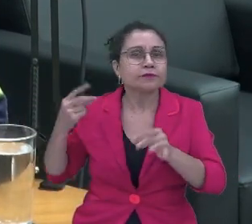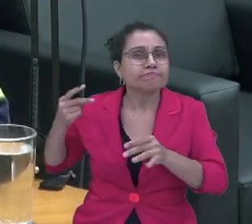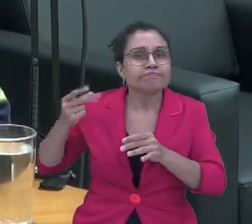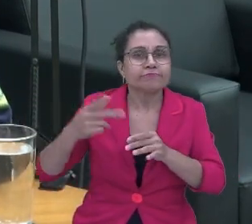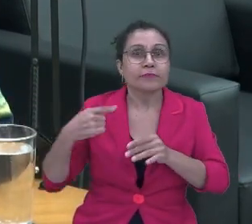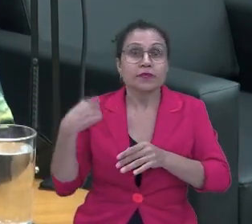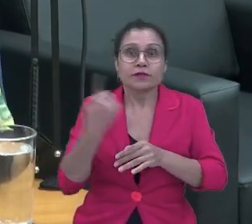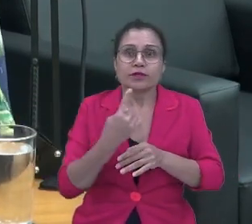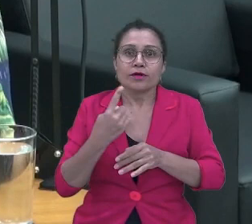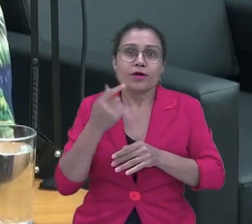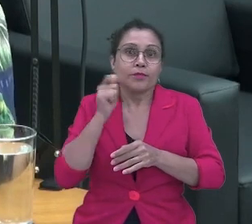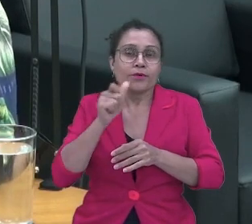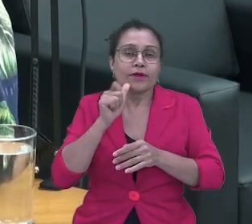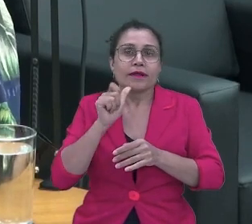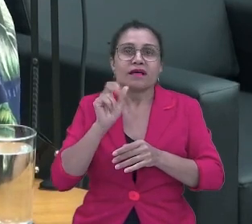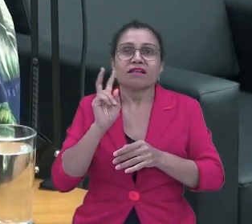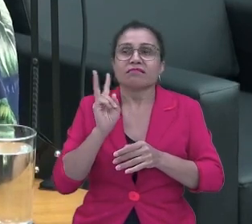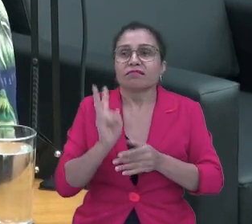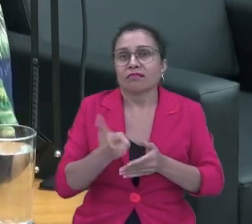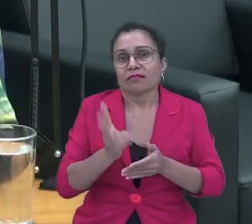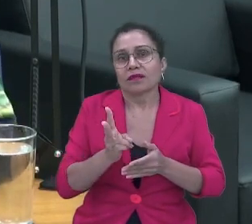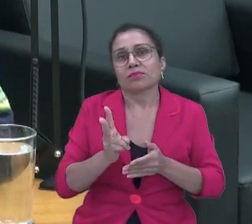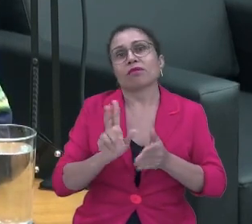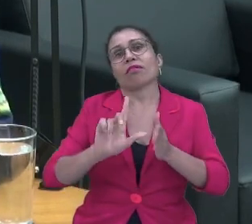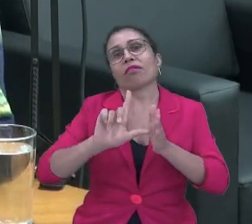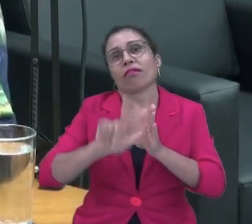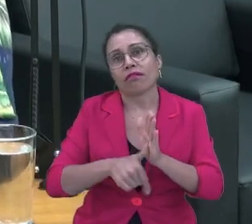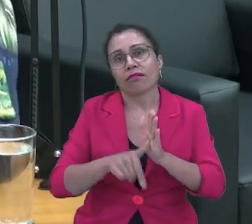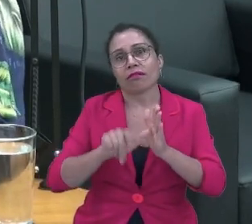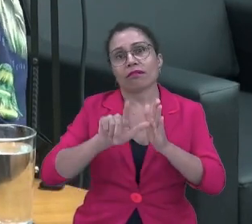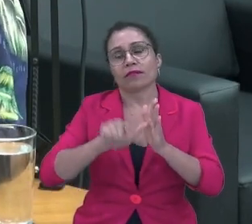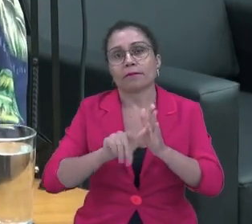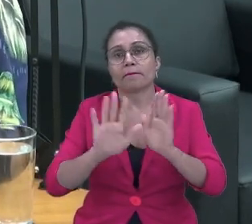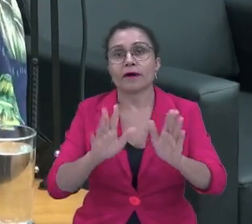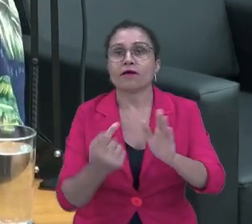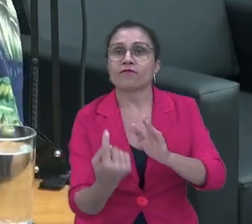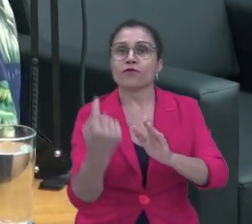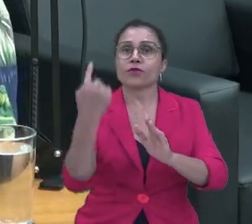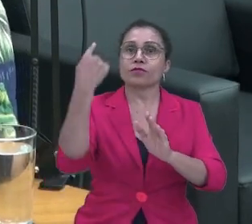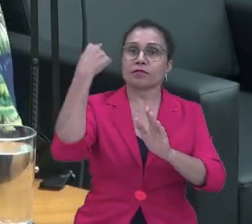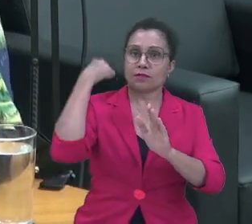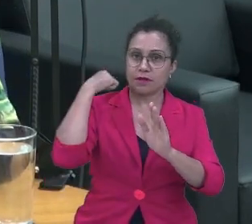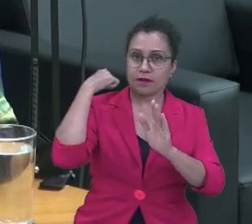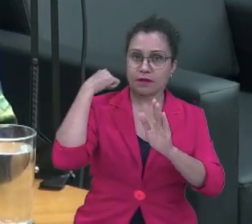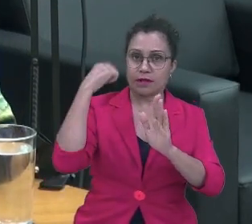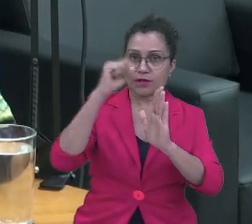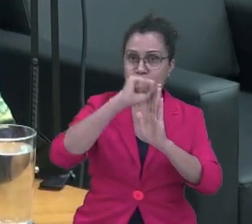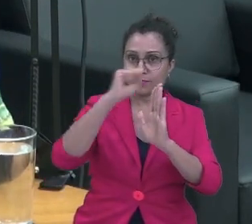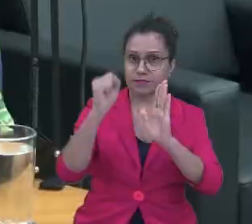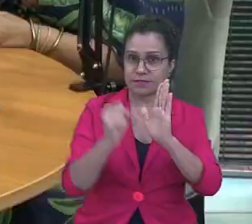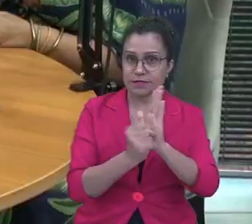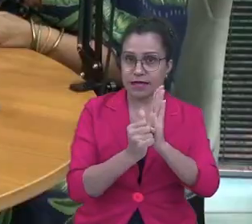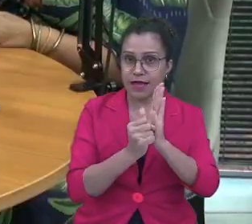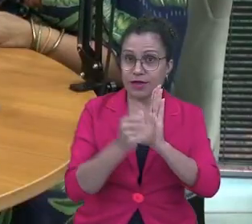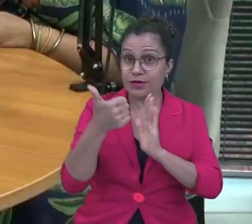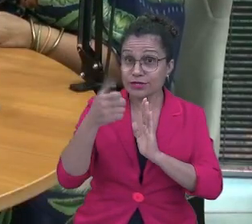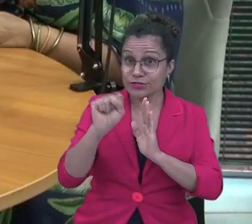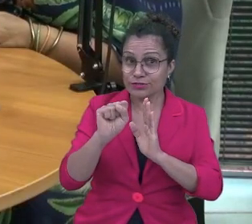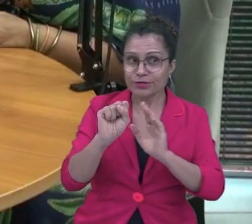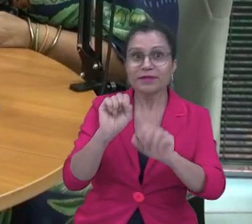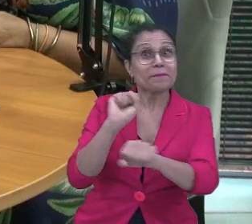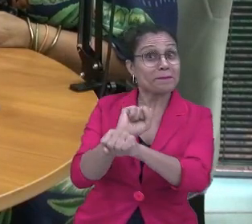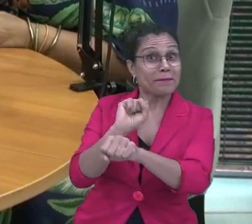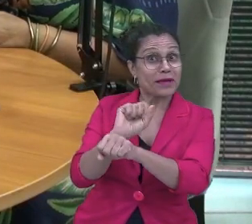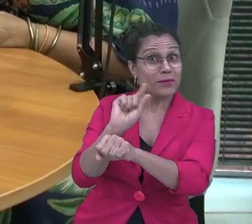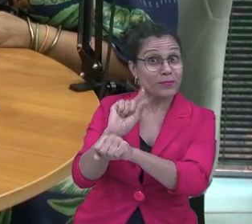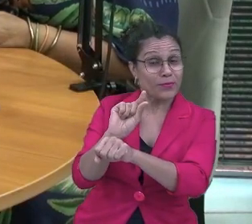nós, mulheres, sempre foi muito tardio, né? Então, vamos voltar lá no século XVIII. Espera aí, professora, a gente vai voltar já